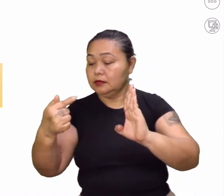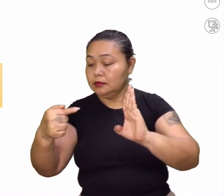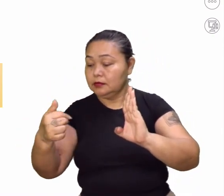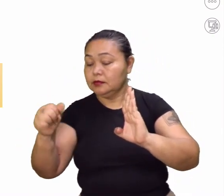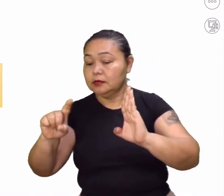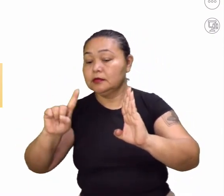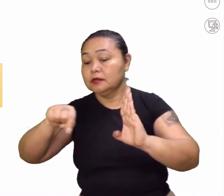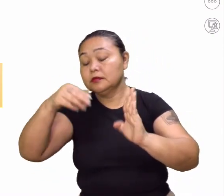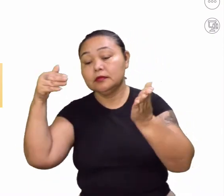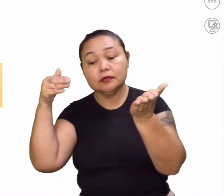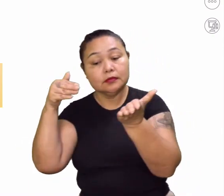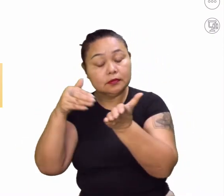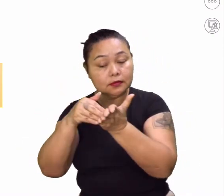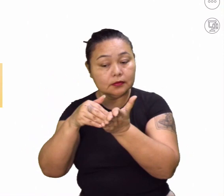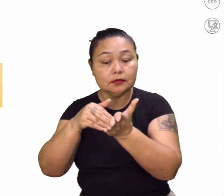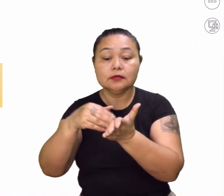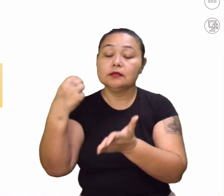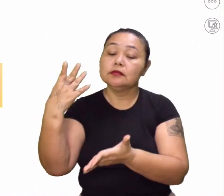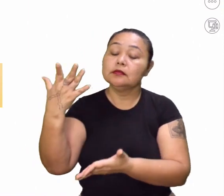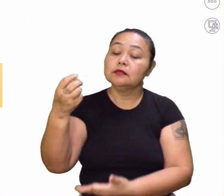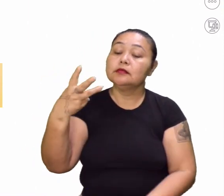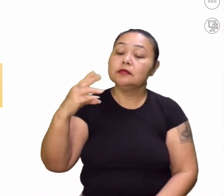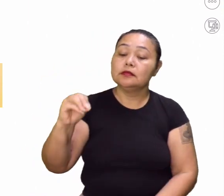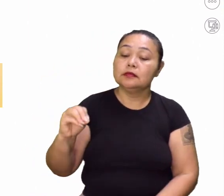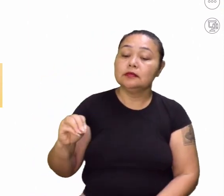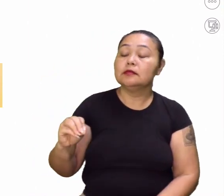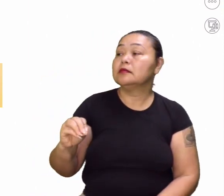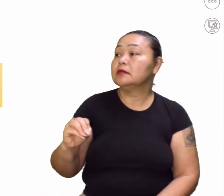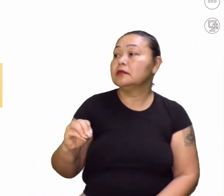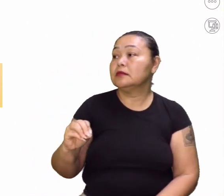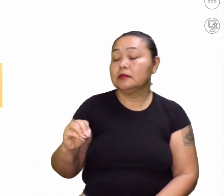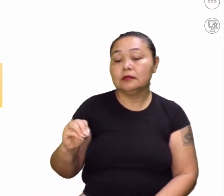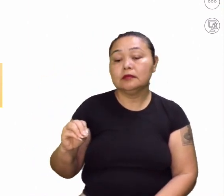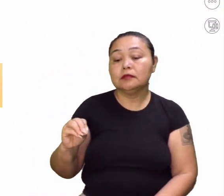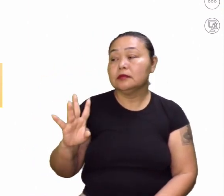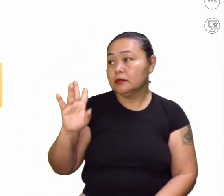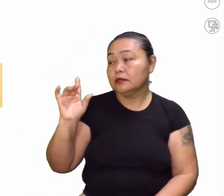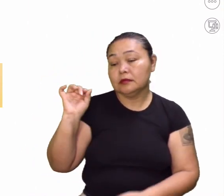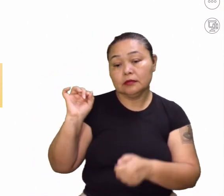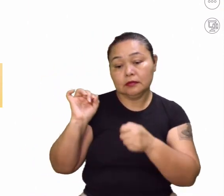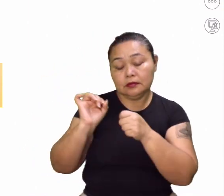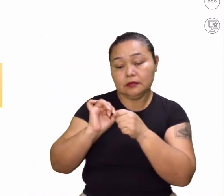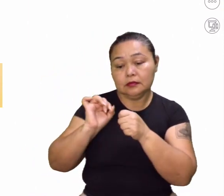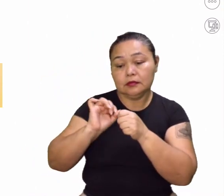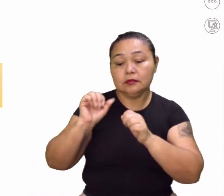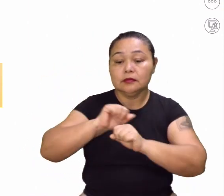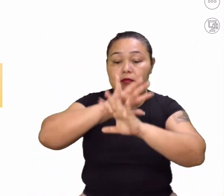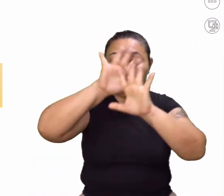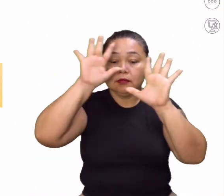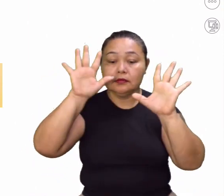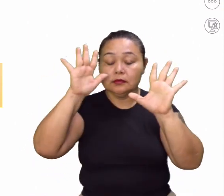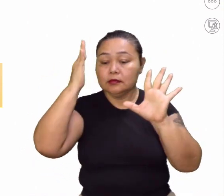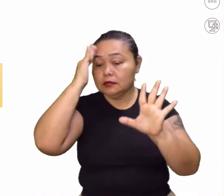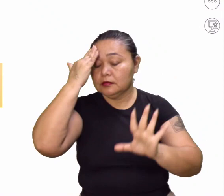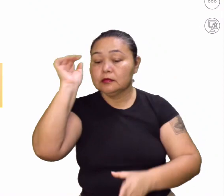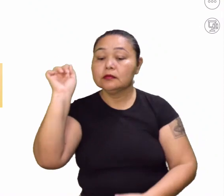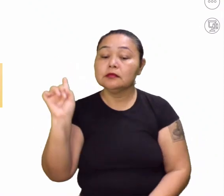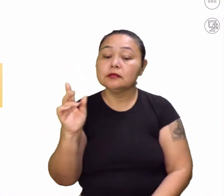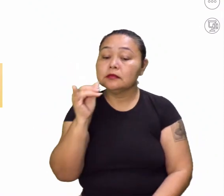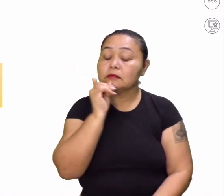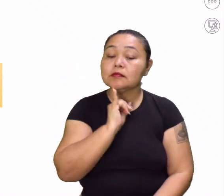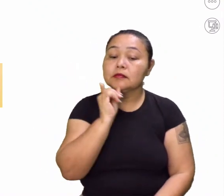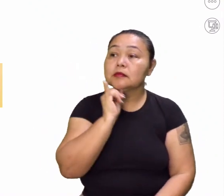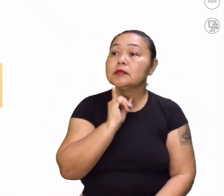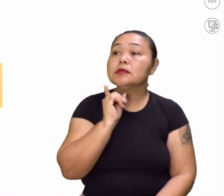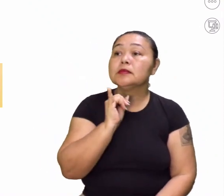17, 18, 19, 20, 30. Aí vai chegar lá no 30. Vamos fazer mais claro para o aluno entender. Por exemplo,